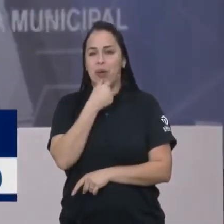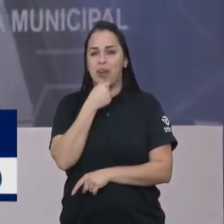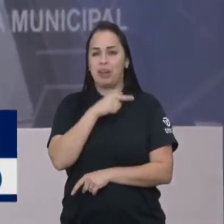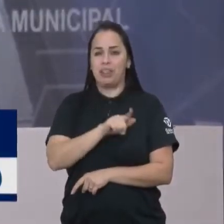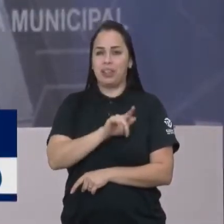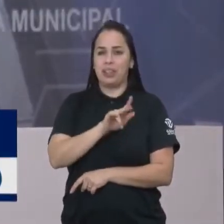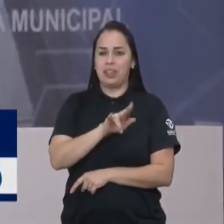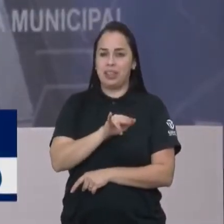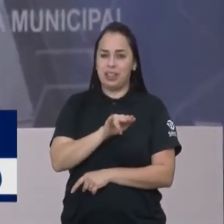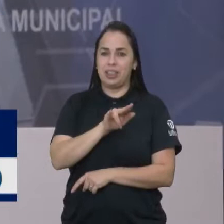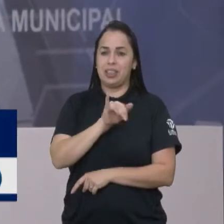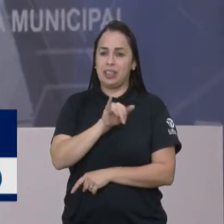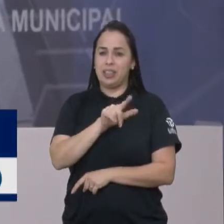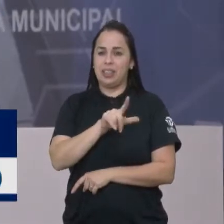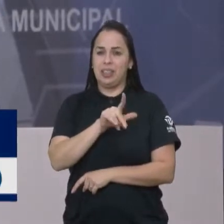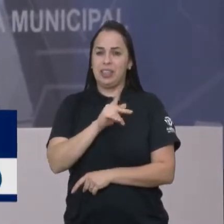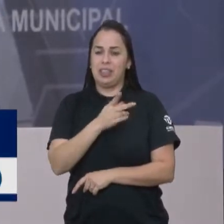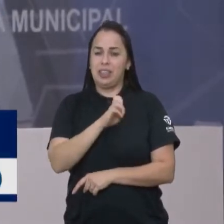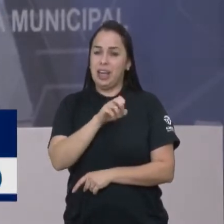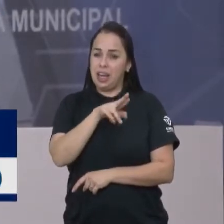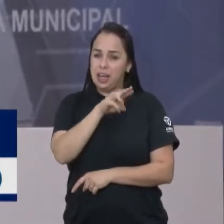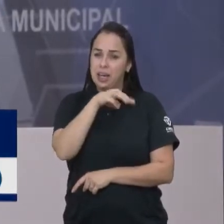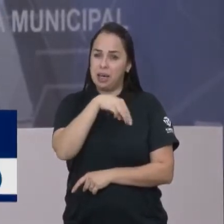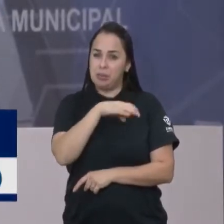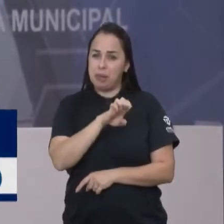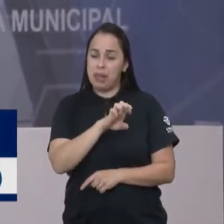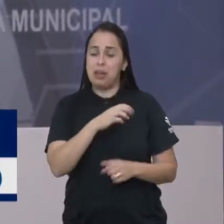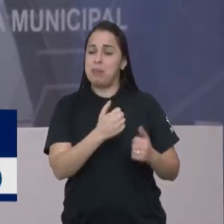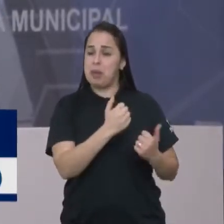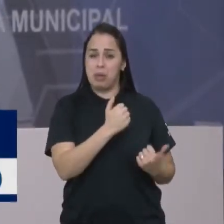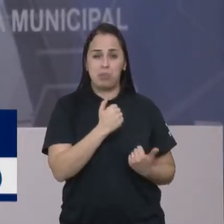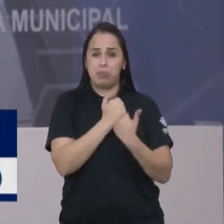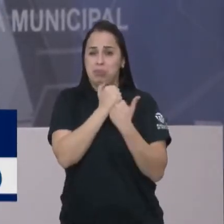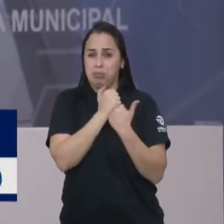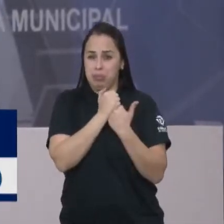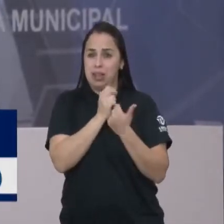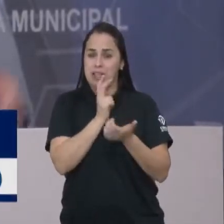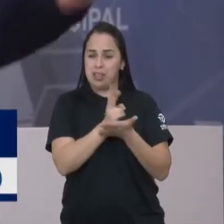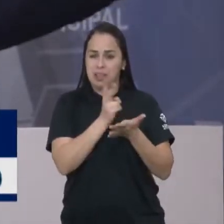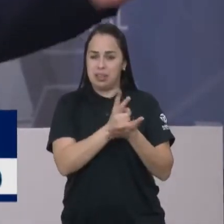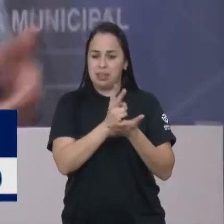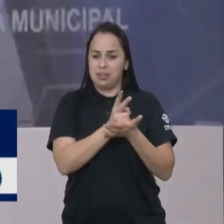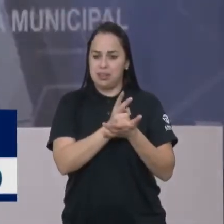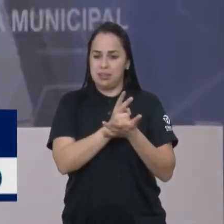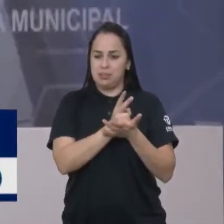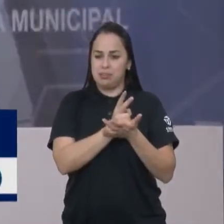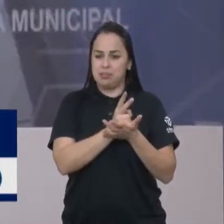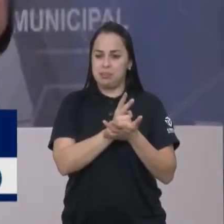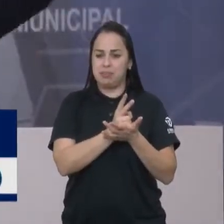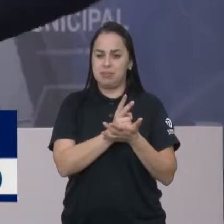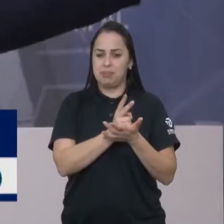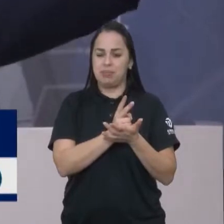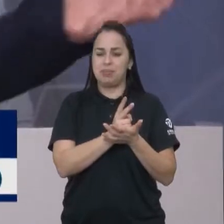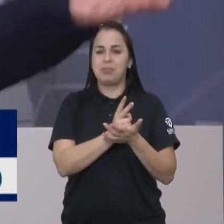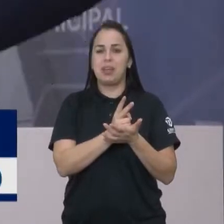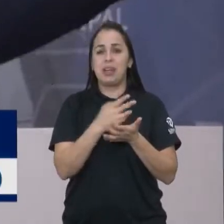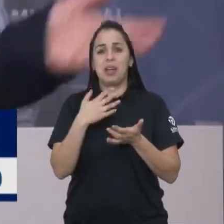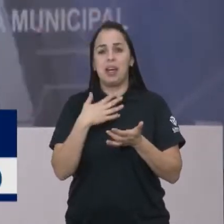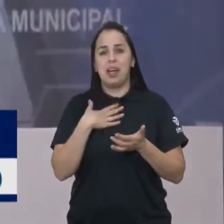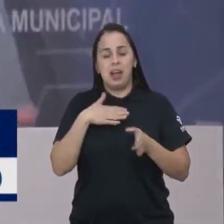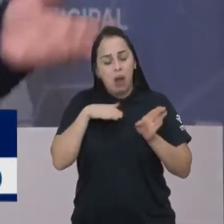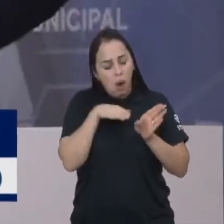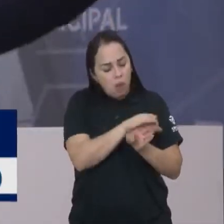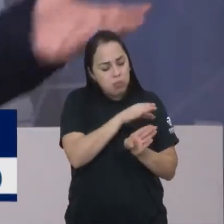ele vinha socorrer a mim. Olha que interessante, hein, Ricardo? Conseguia ser alguém para